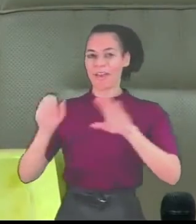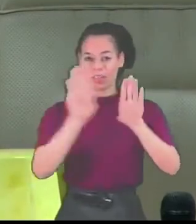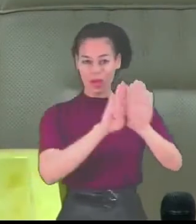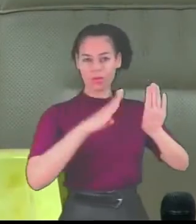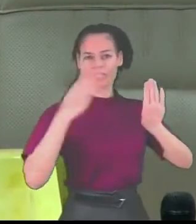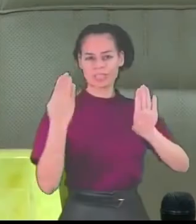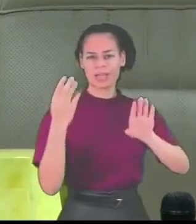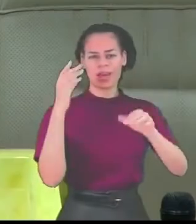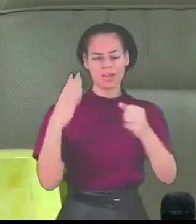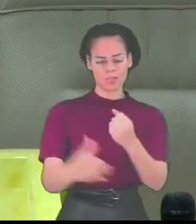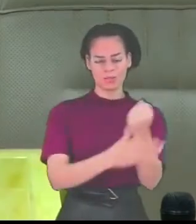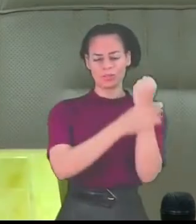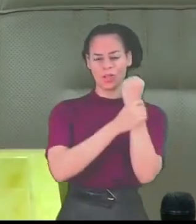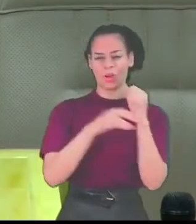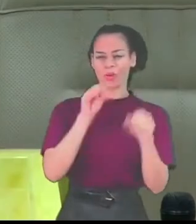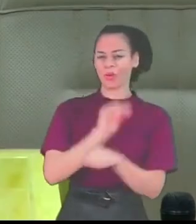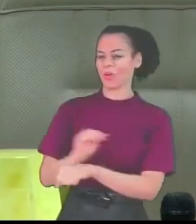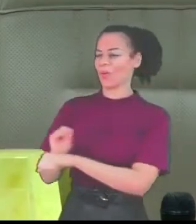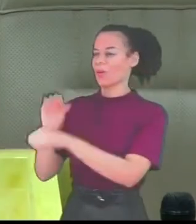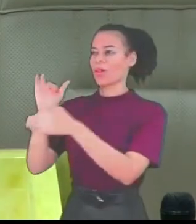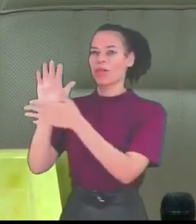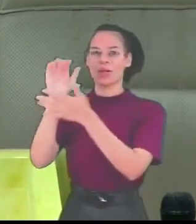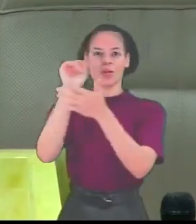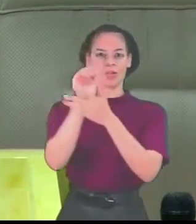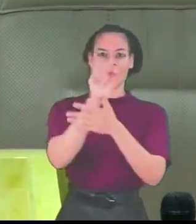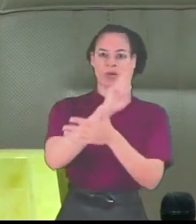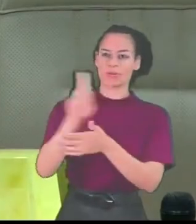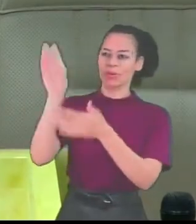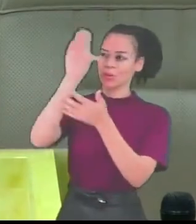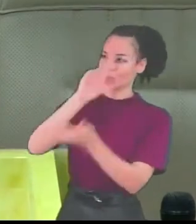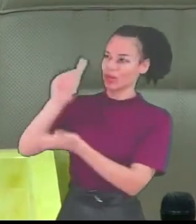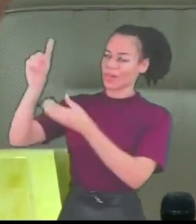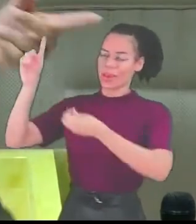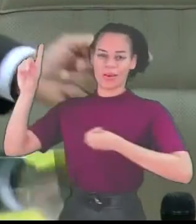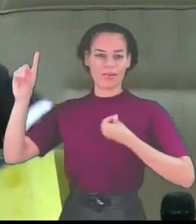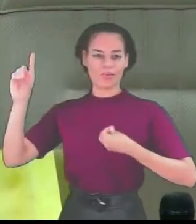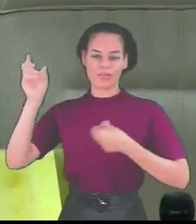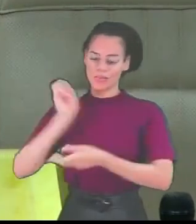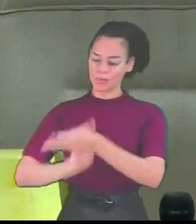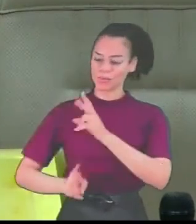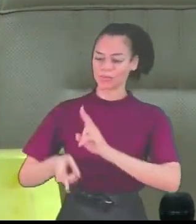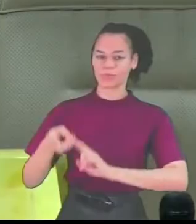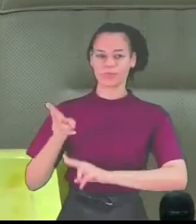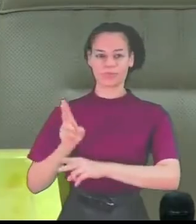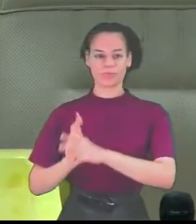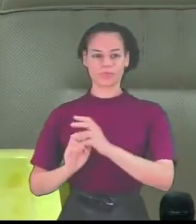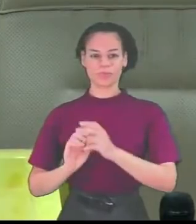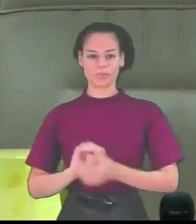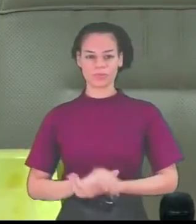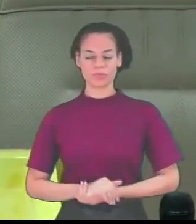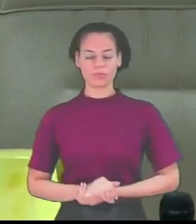sustentar louvado seja o nome do meus que existir para sempre